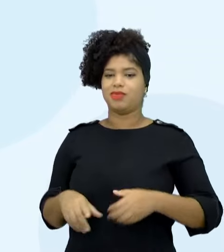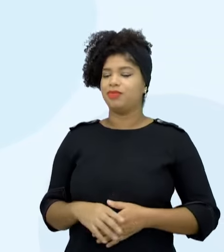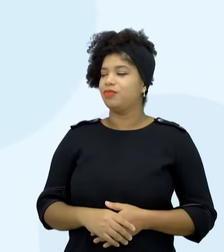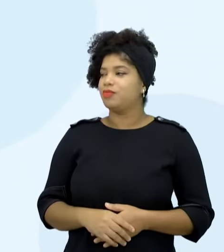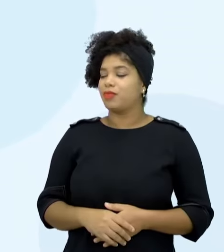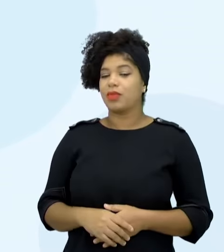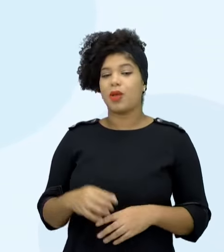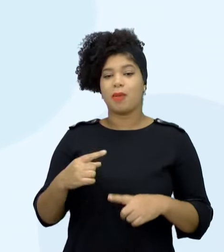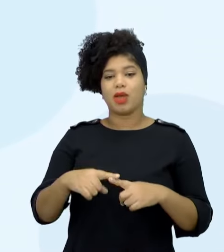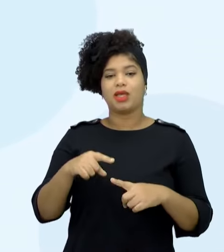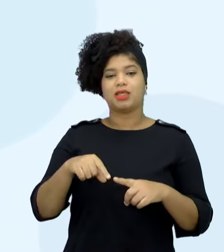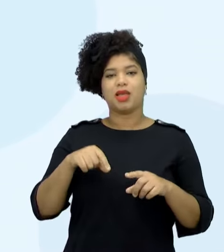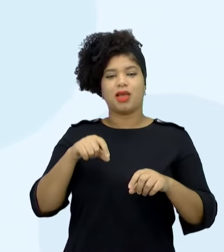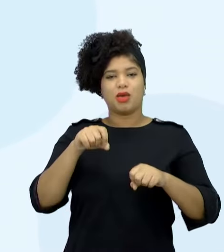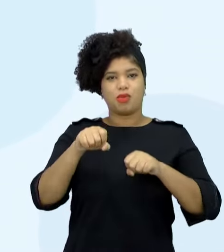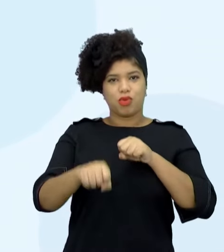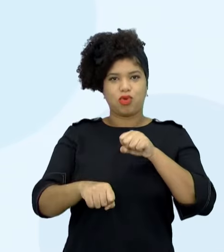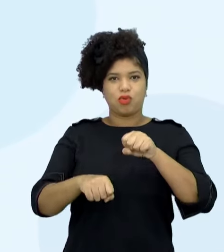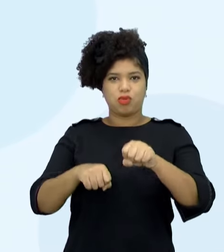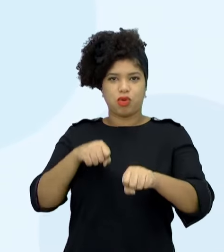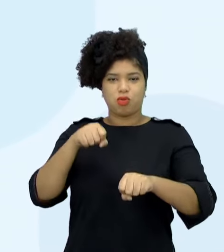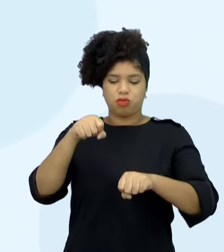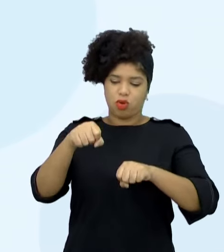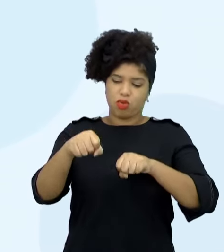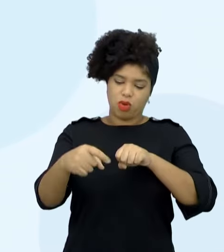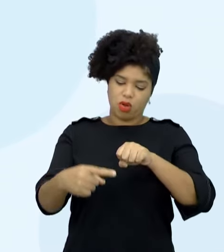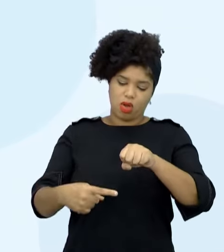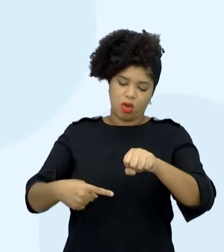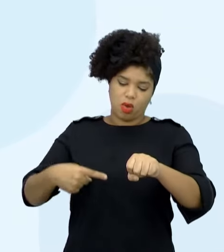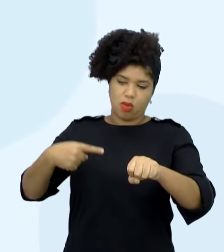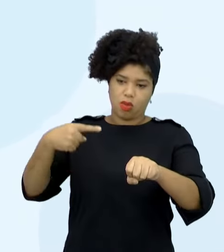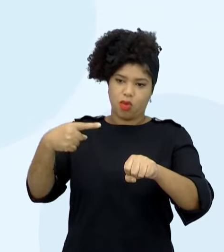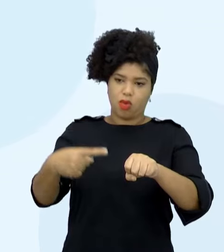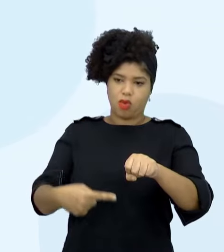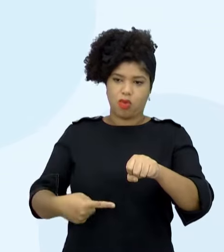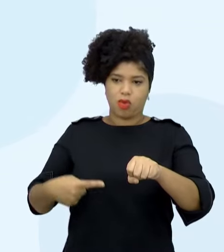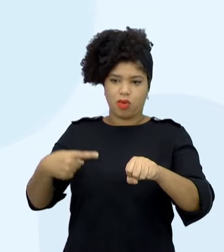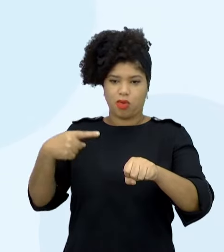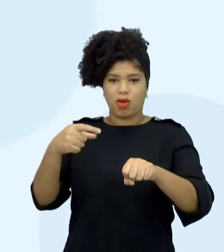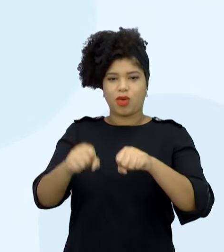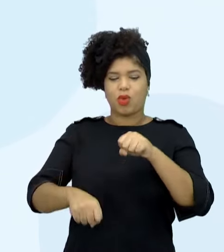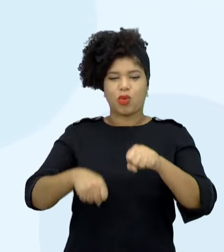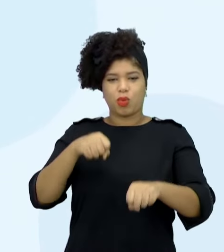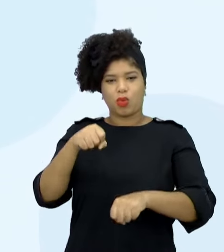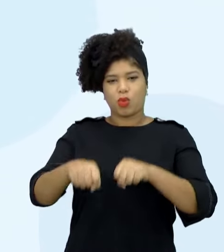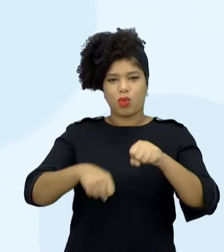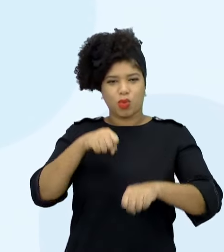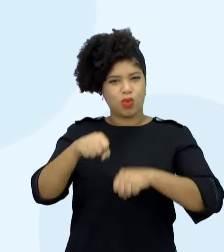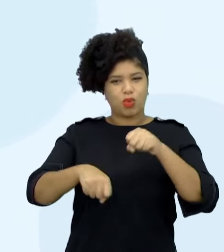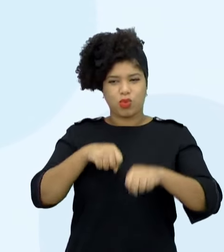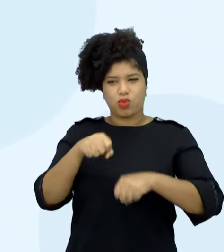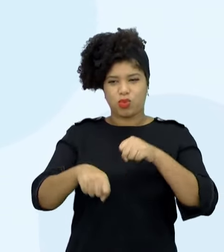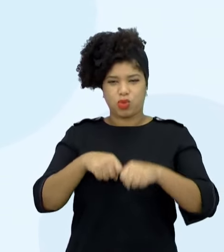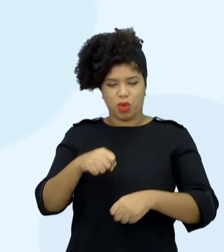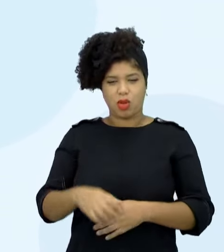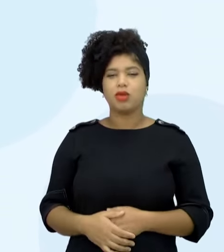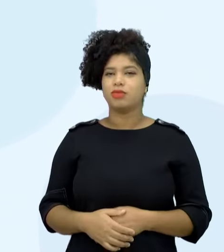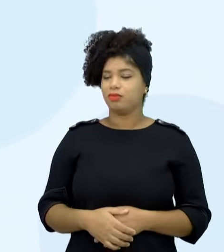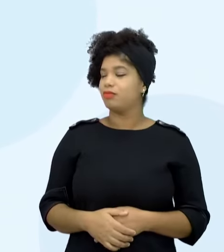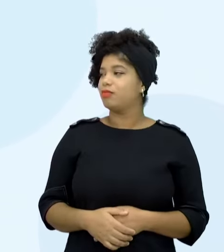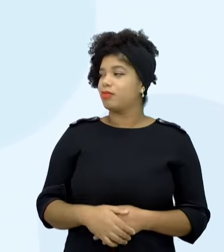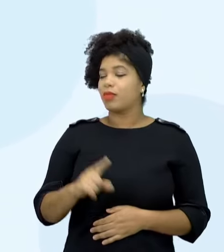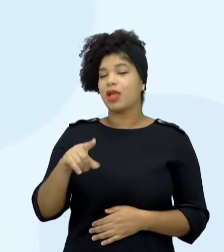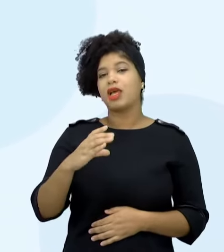enquanto ele gira aqui, vai pedalando aqui, vai girando essa rodinha aqui, e essa energia que a gente chama de energia